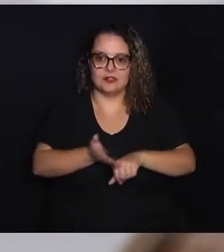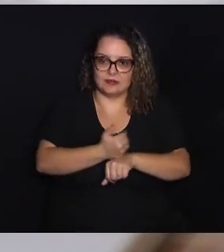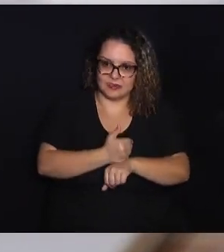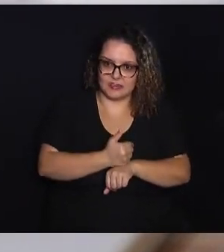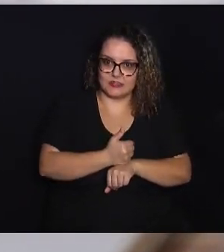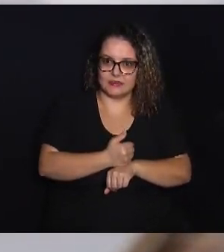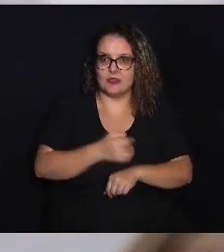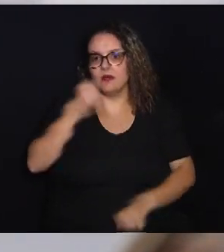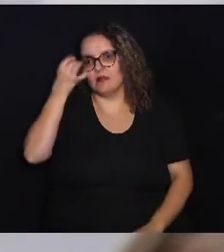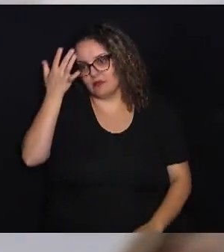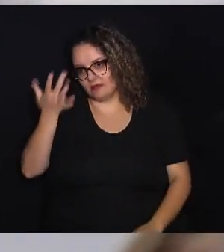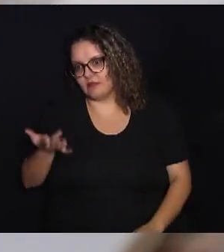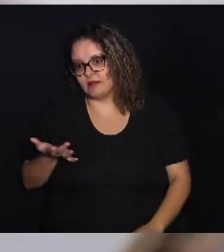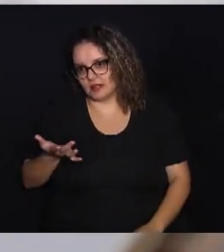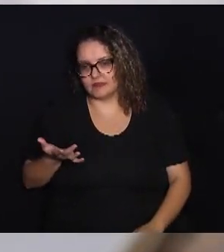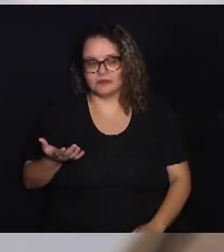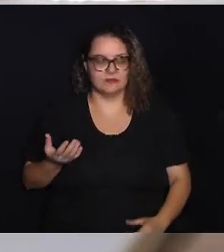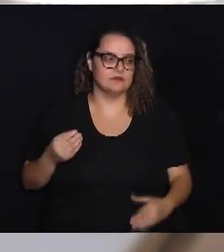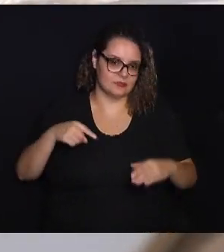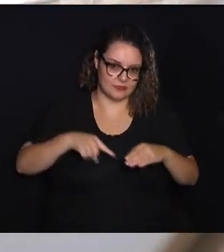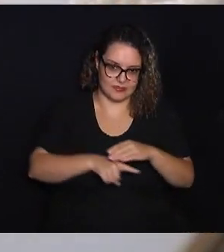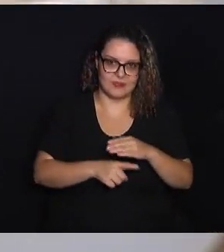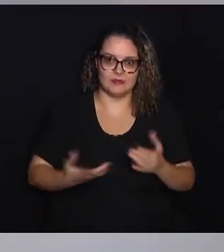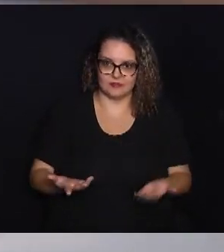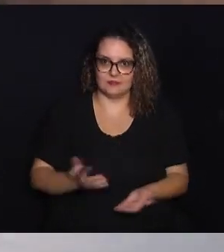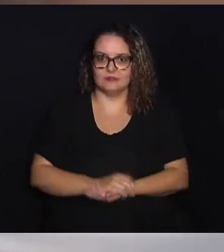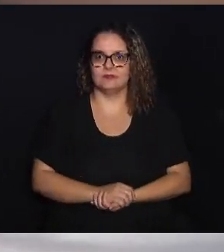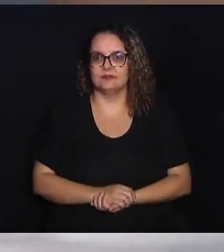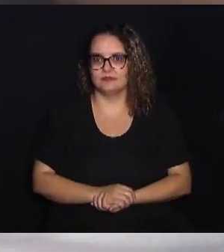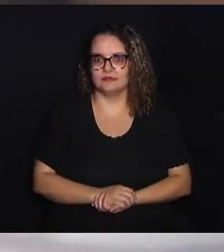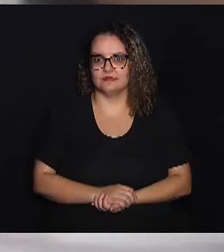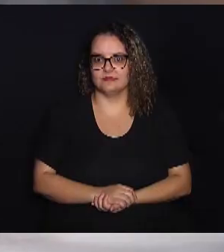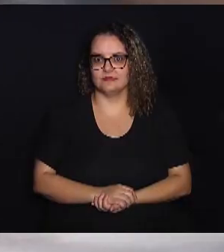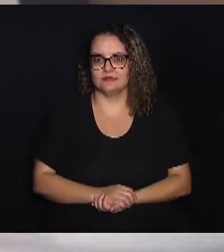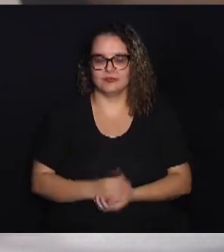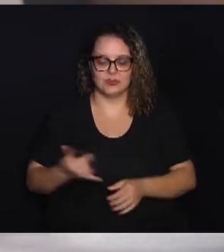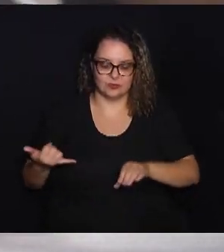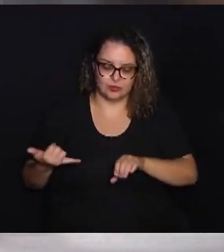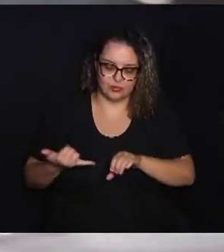proteger os ouvidos também, com a proteção auricular.